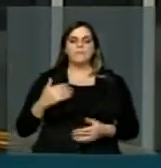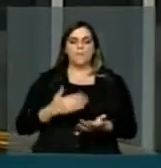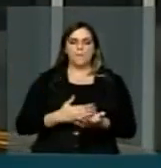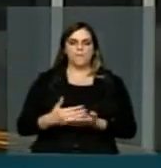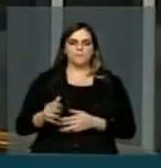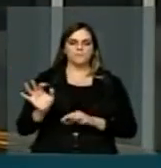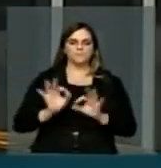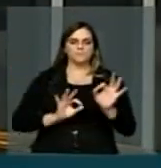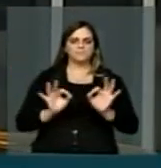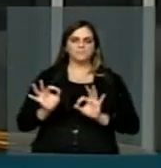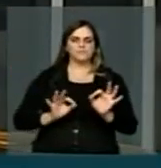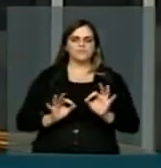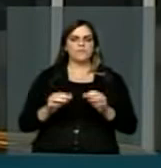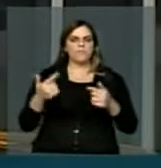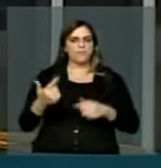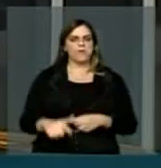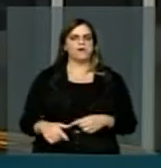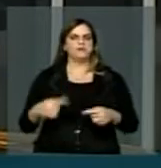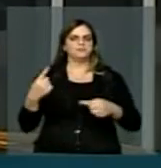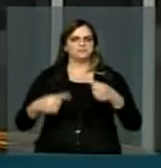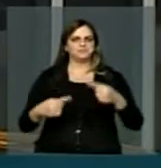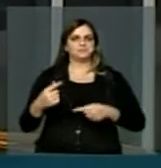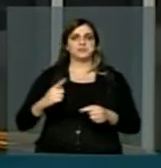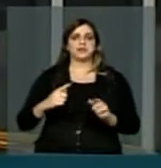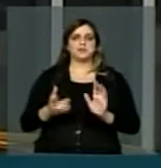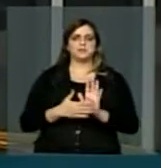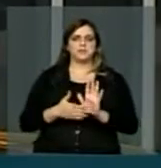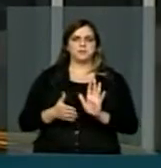redirecionou a discussão, fazendo uma proposta,